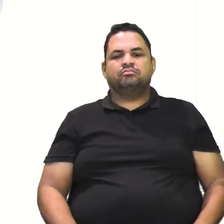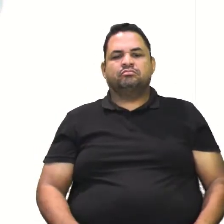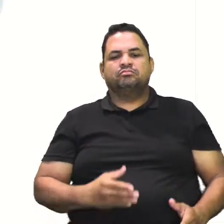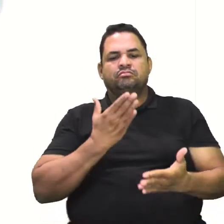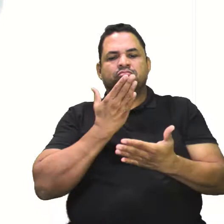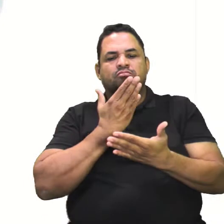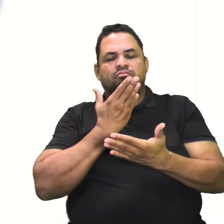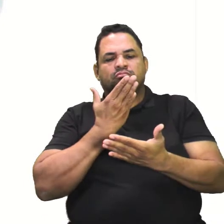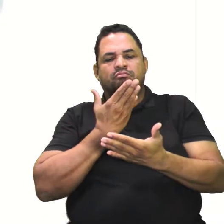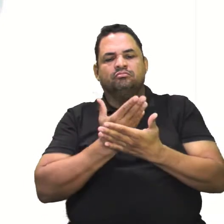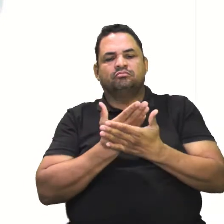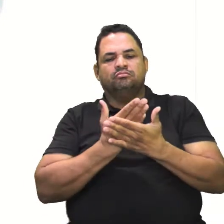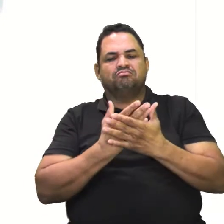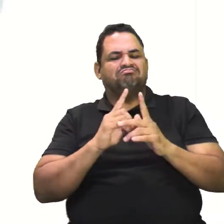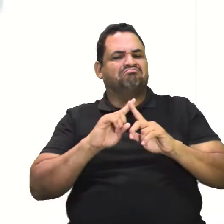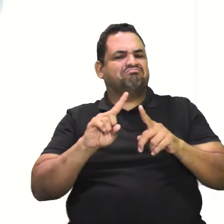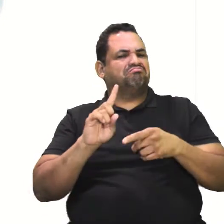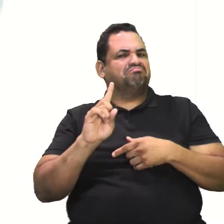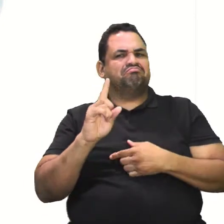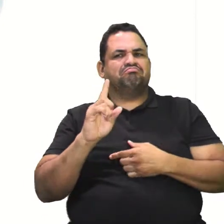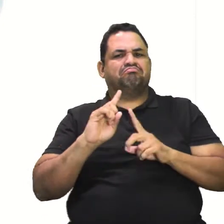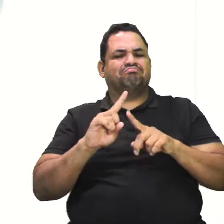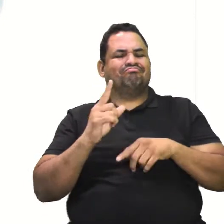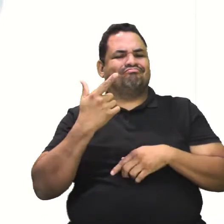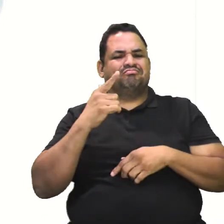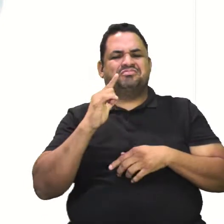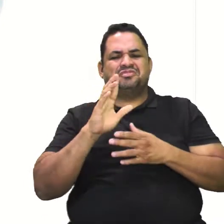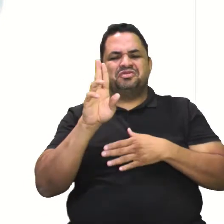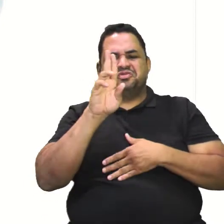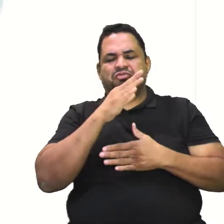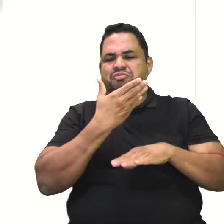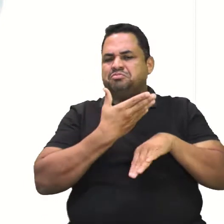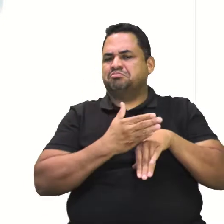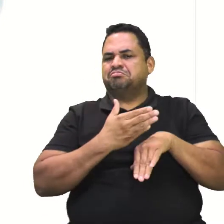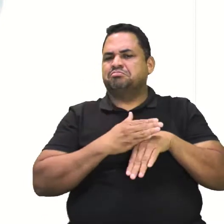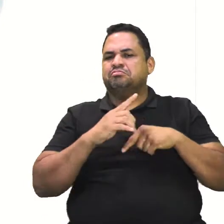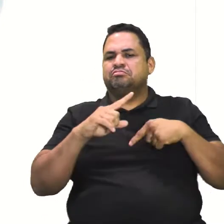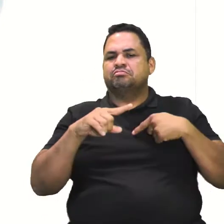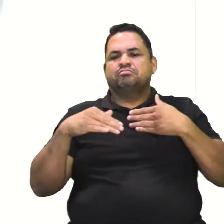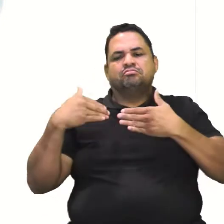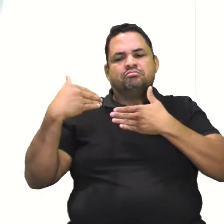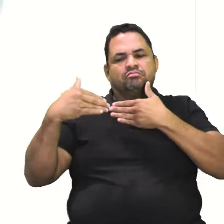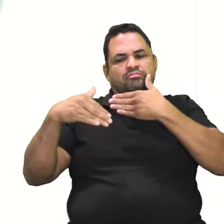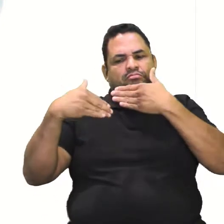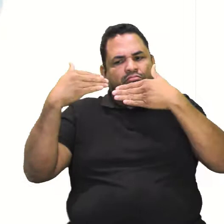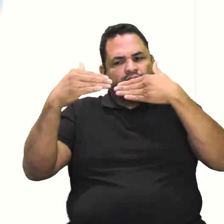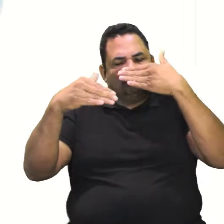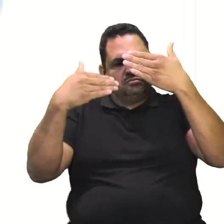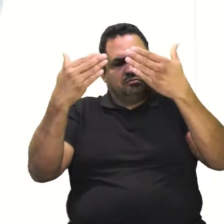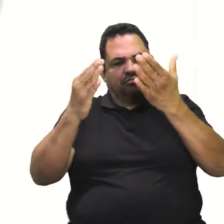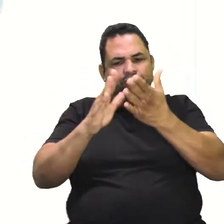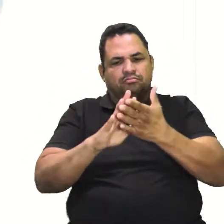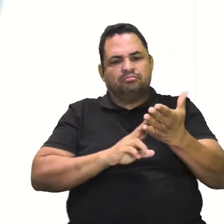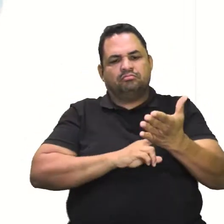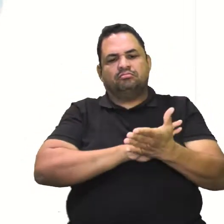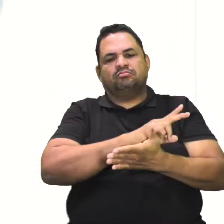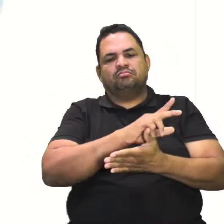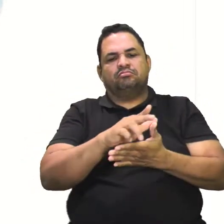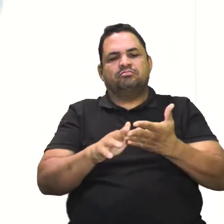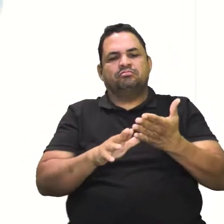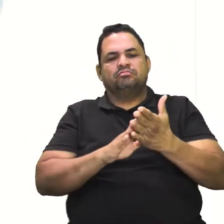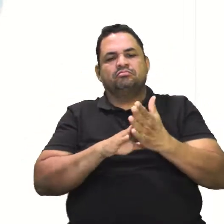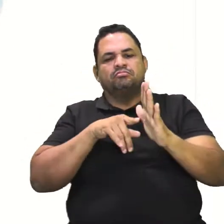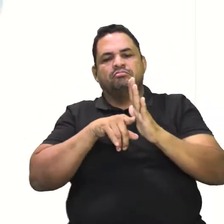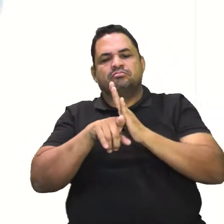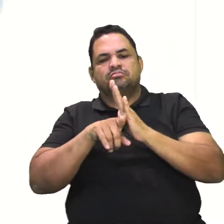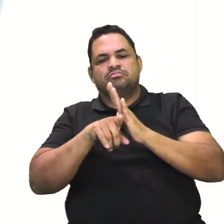Era estudado, mas não tinha muita aplicação prática. Mas, ao longo do tempo, inúmeras